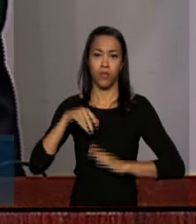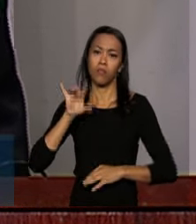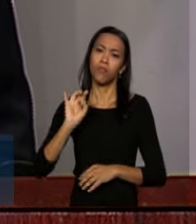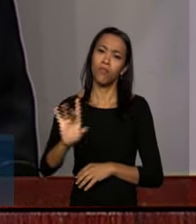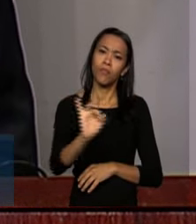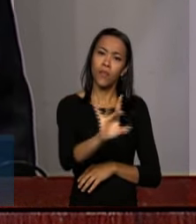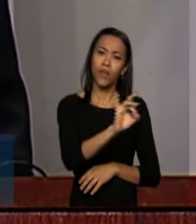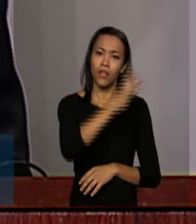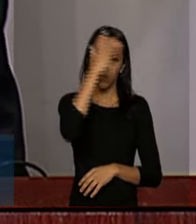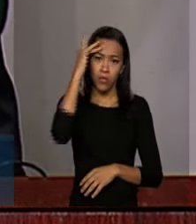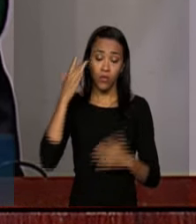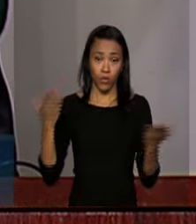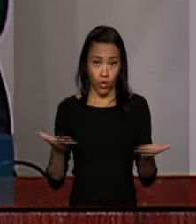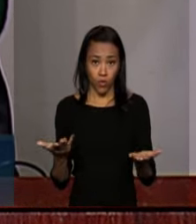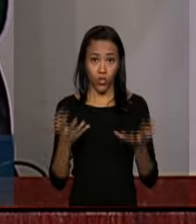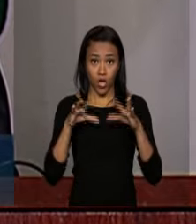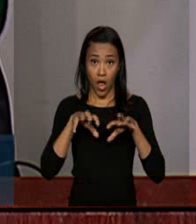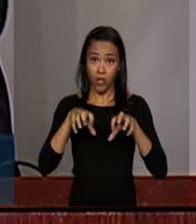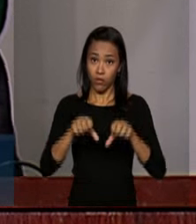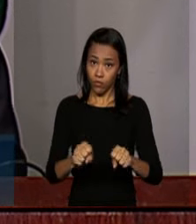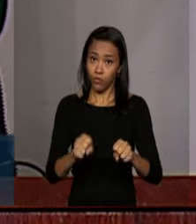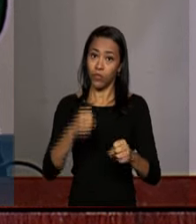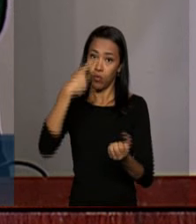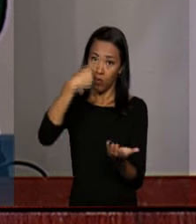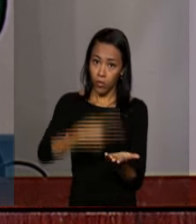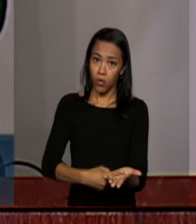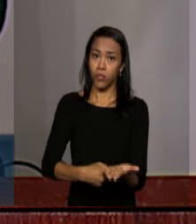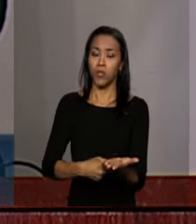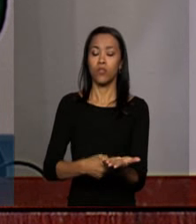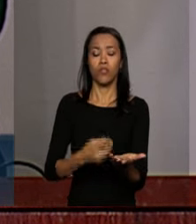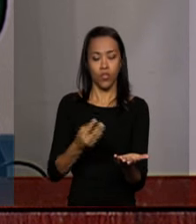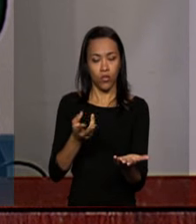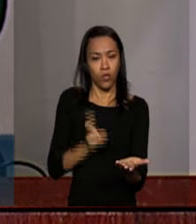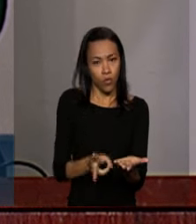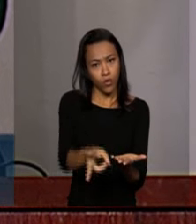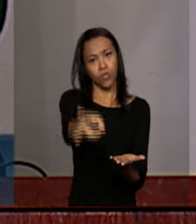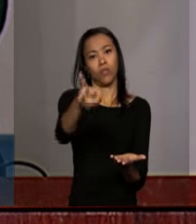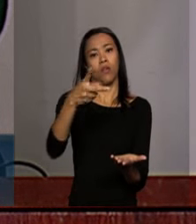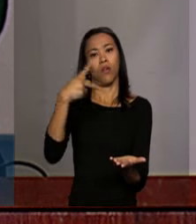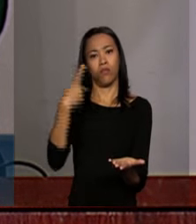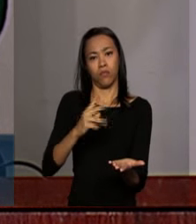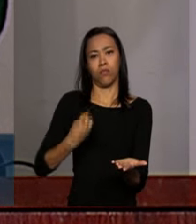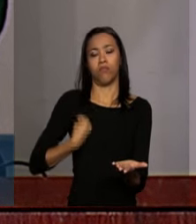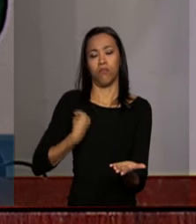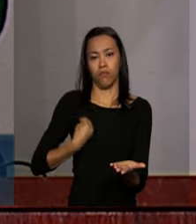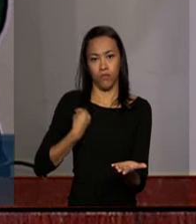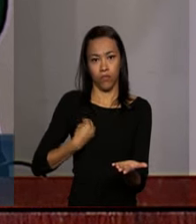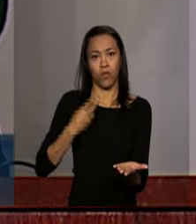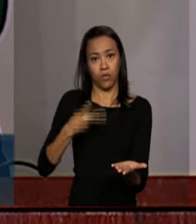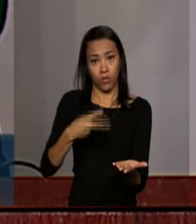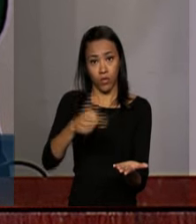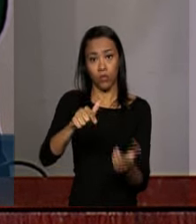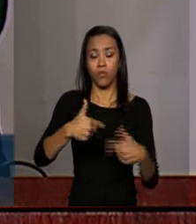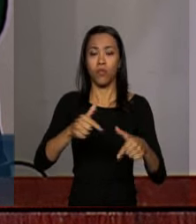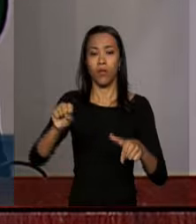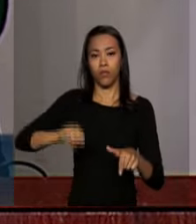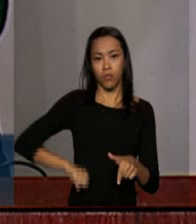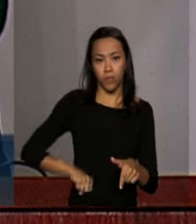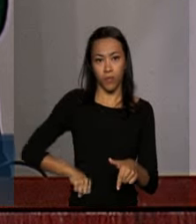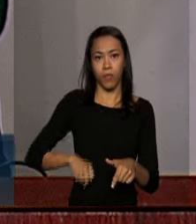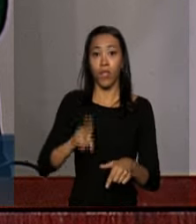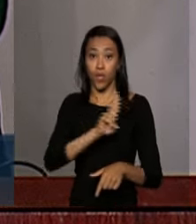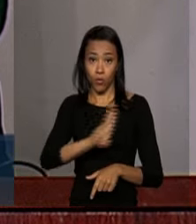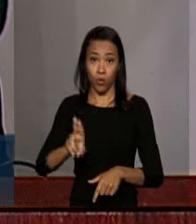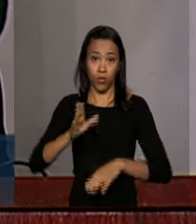hoje assume o compromisso solene de levar adiante o legado do Barão do Rio Branco. Em nome da turma Paulo Kohl, a